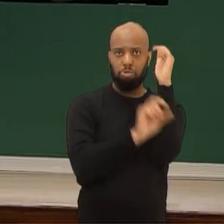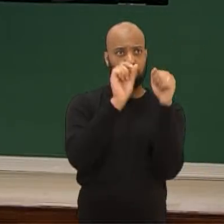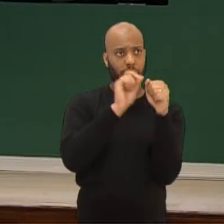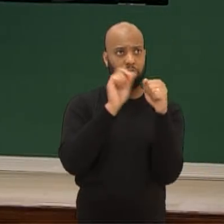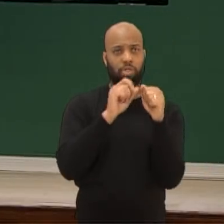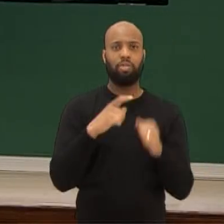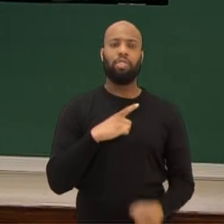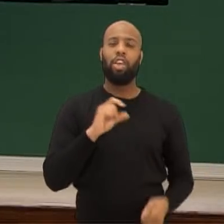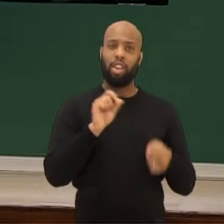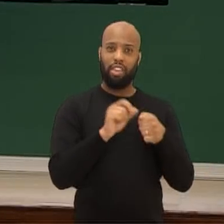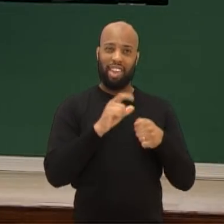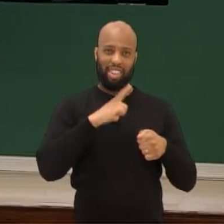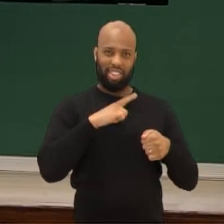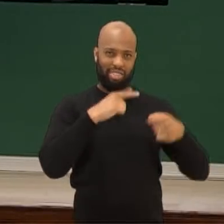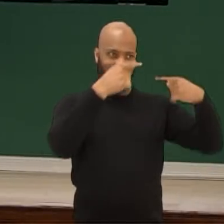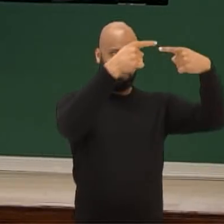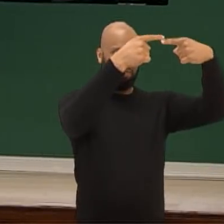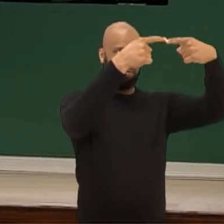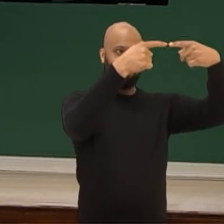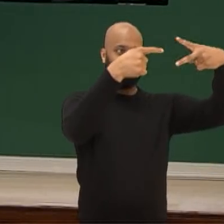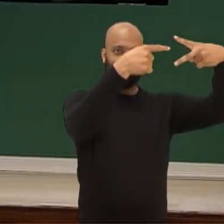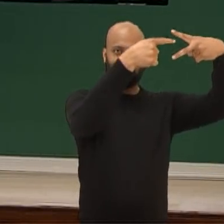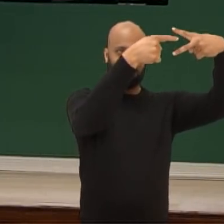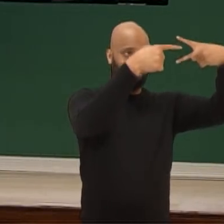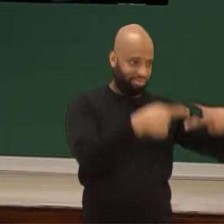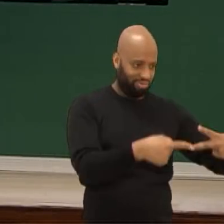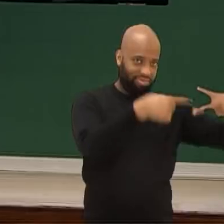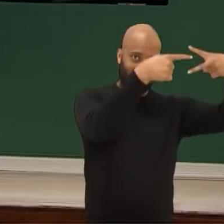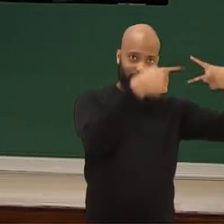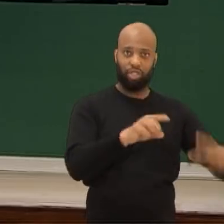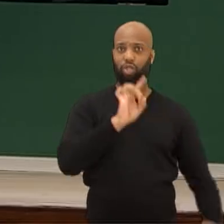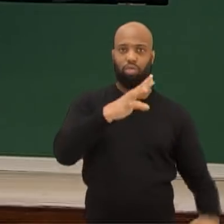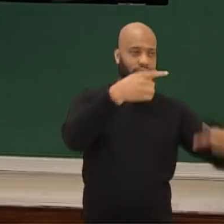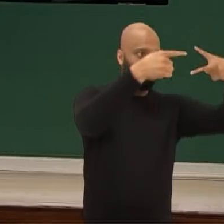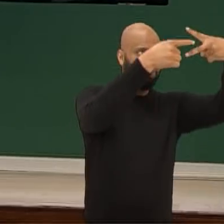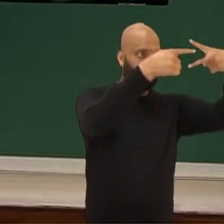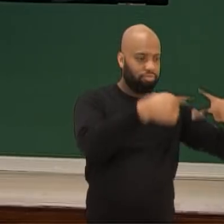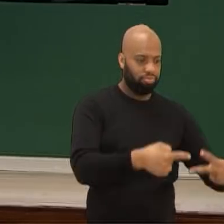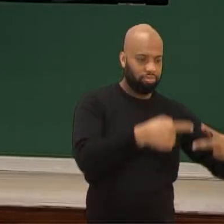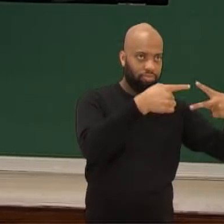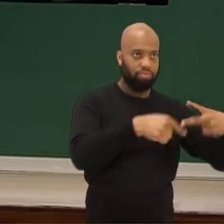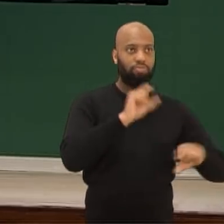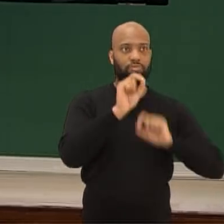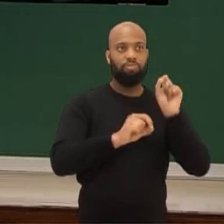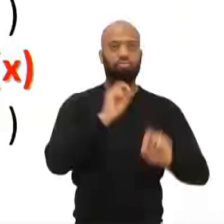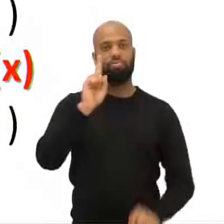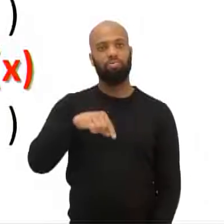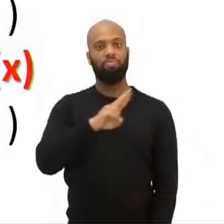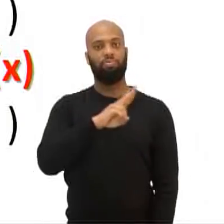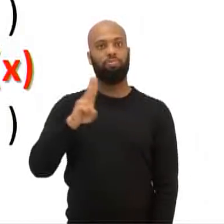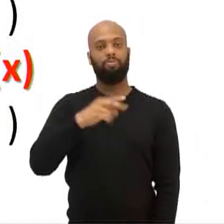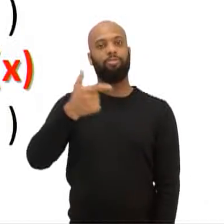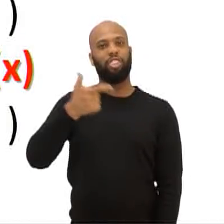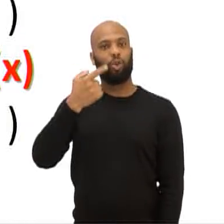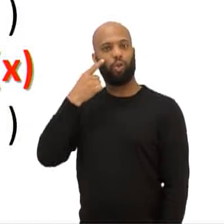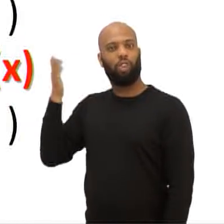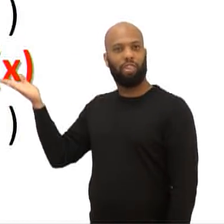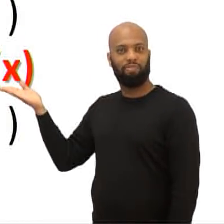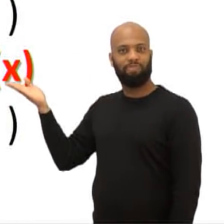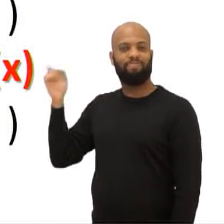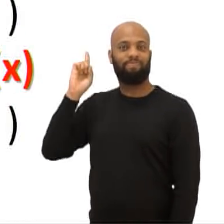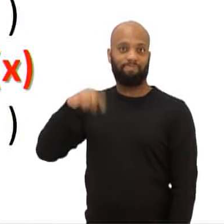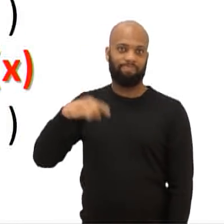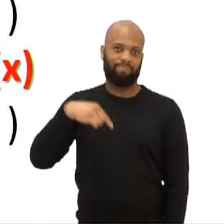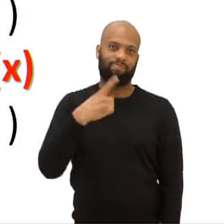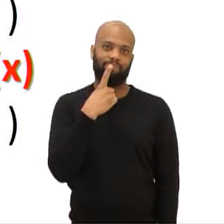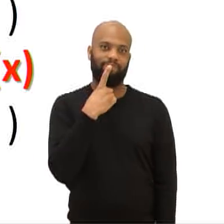deslocada daqui para cá. Então, quando a gente desloca a figura, a gente faz a translação dela. Aqui